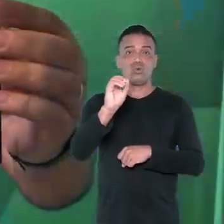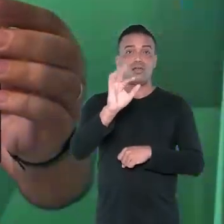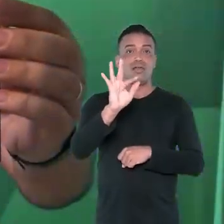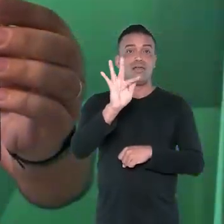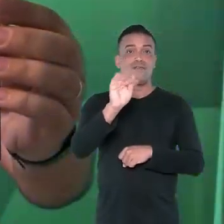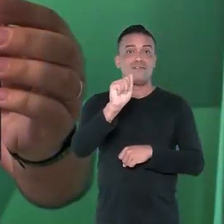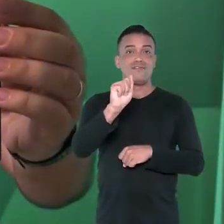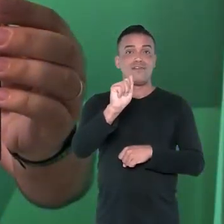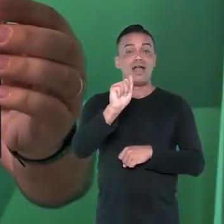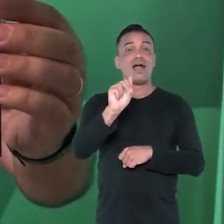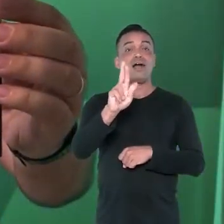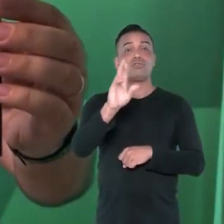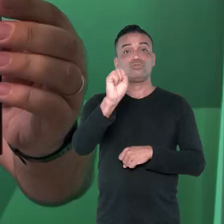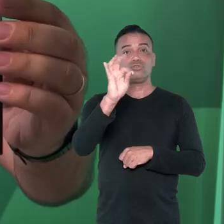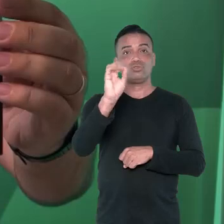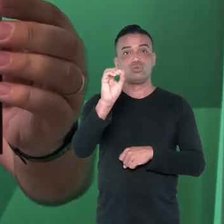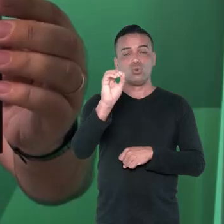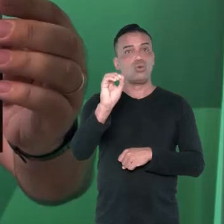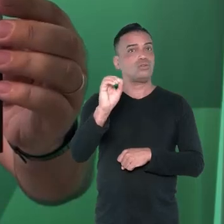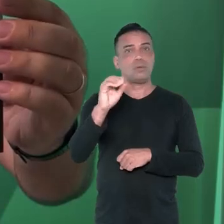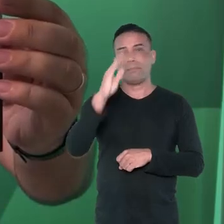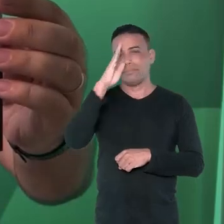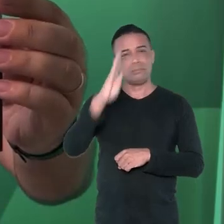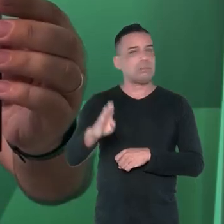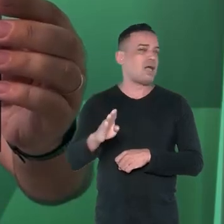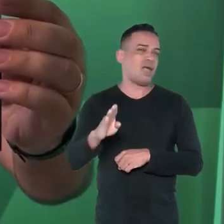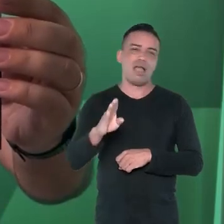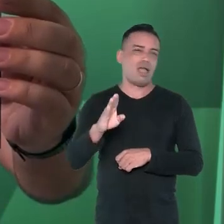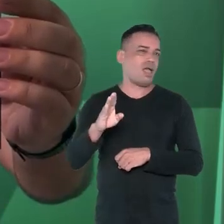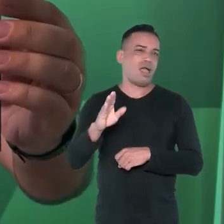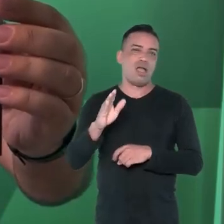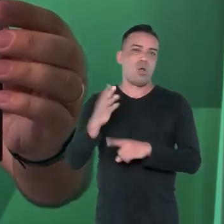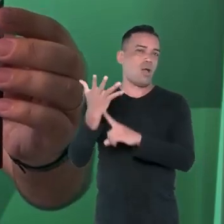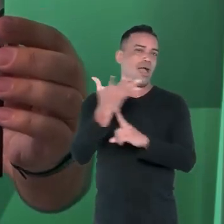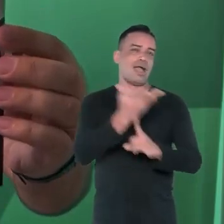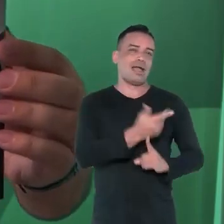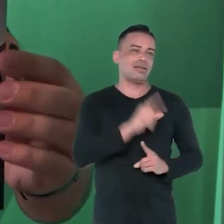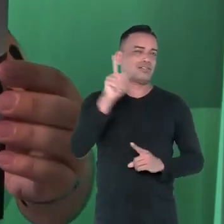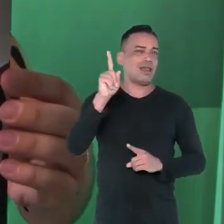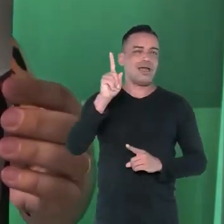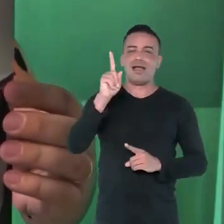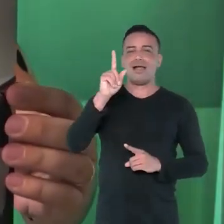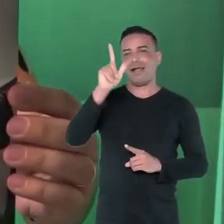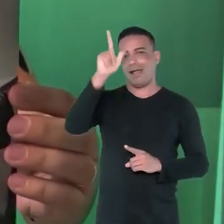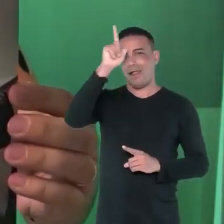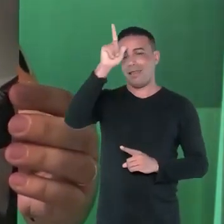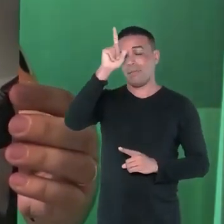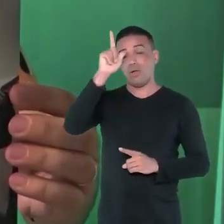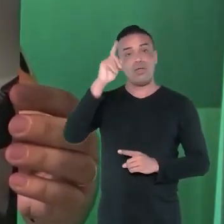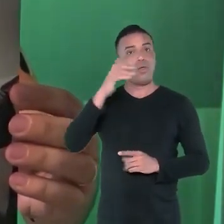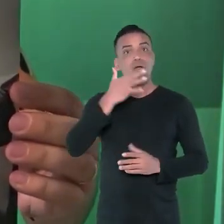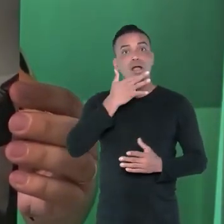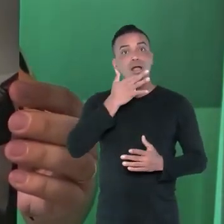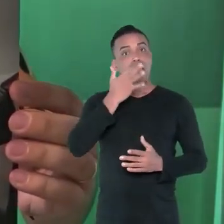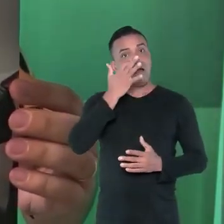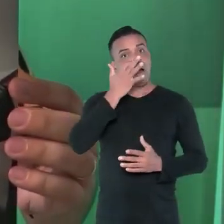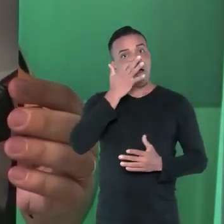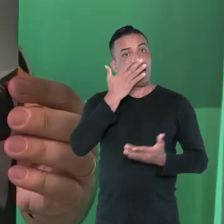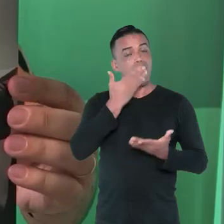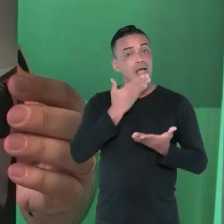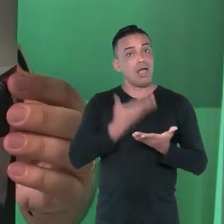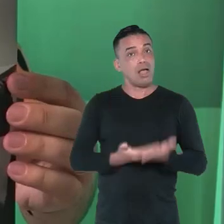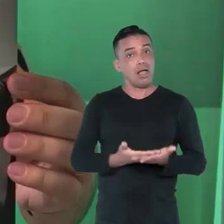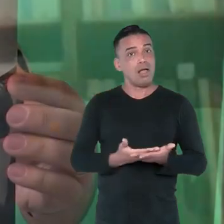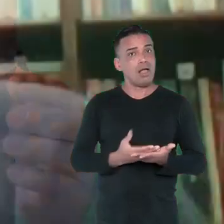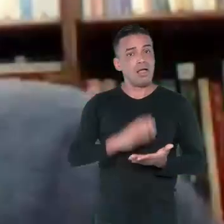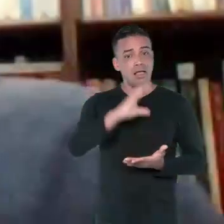que é uma das principais obras do expressionismo alemão. E eu fiquei encantado com a capa. Não falei nada.